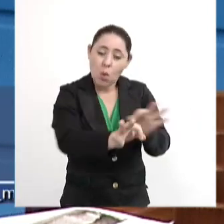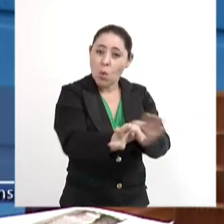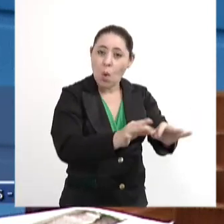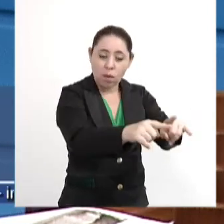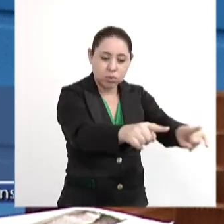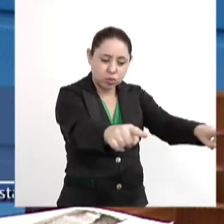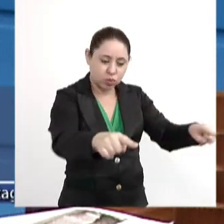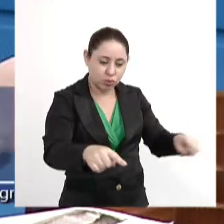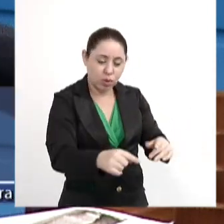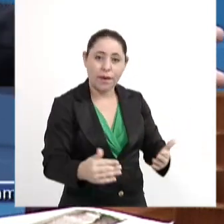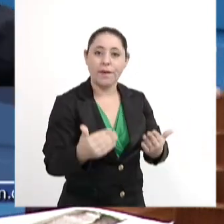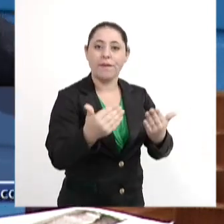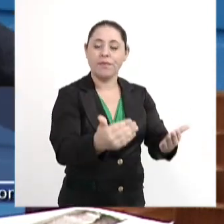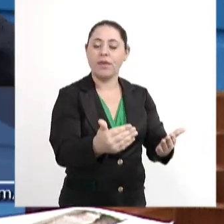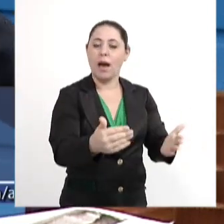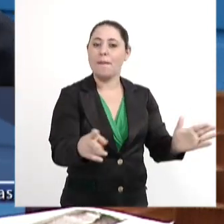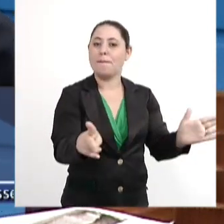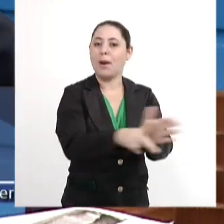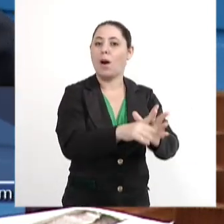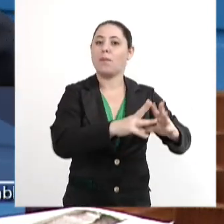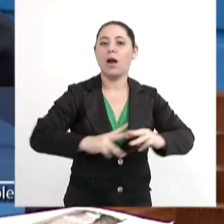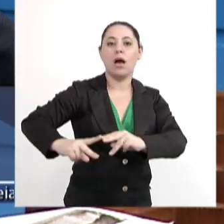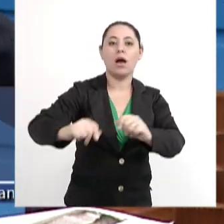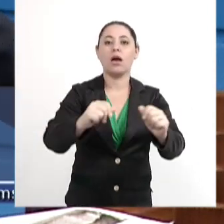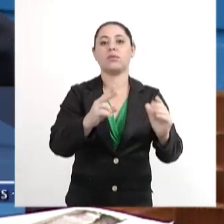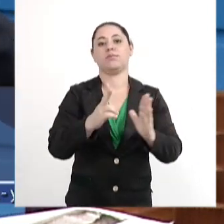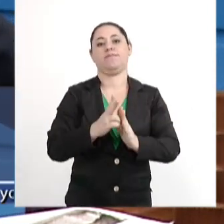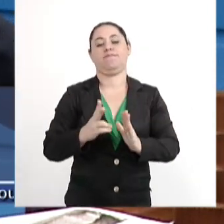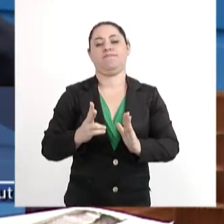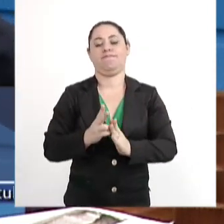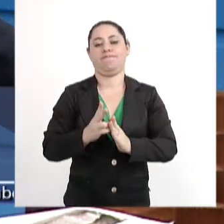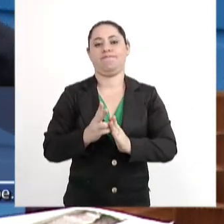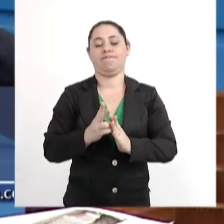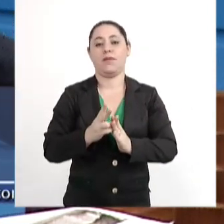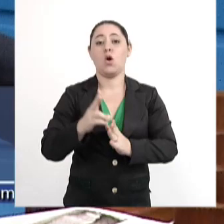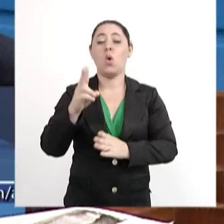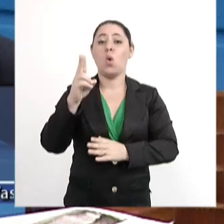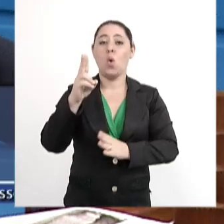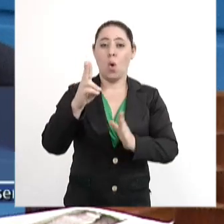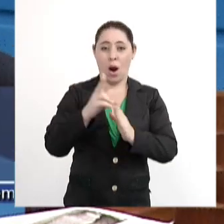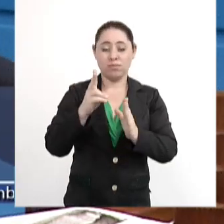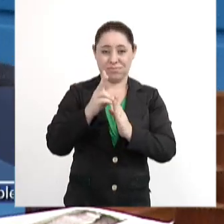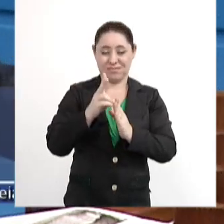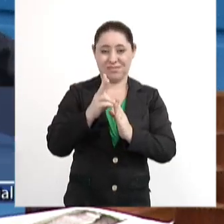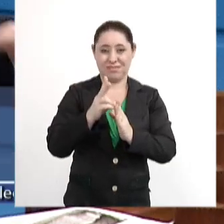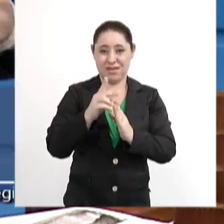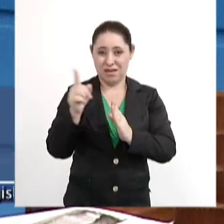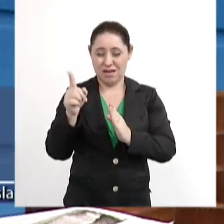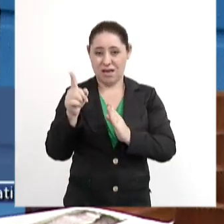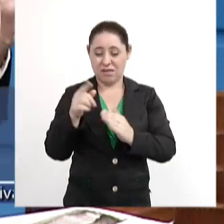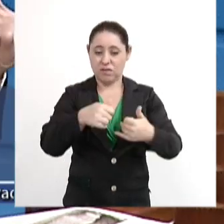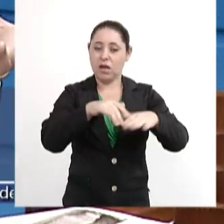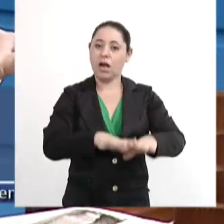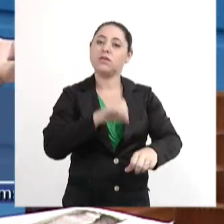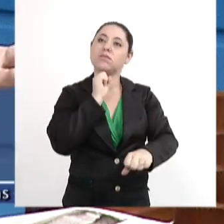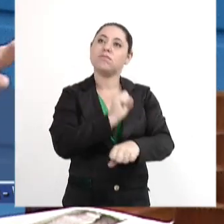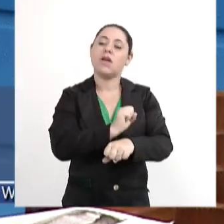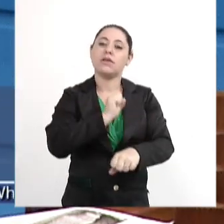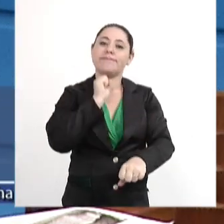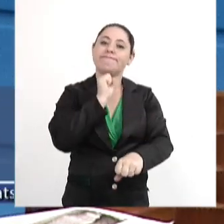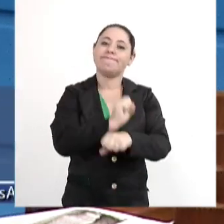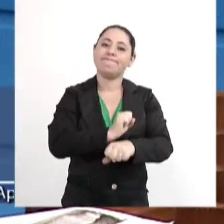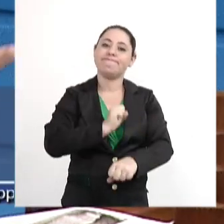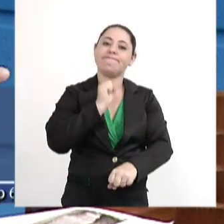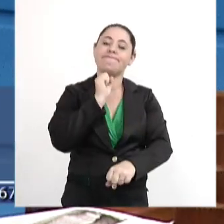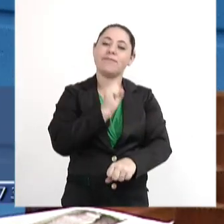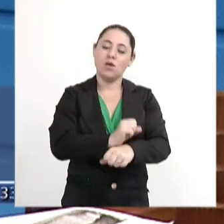terras indígenas, das terras tradicionais. Então, os índios ficam ali esperando